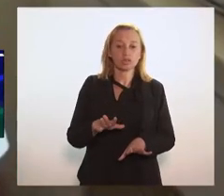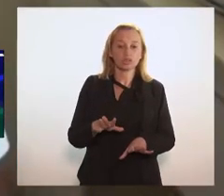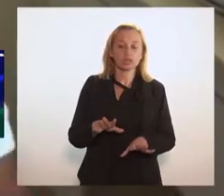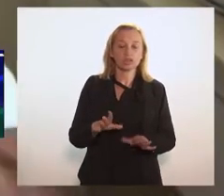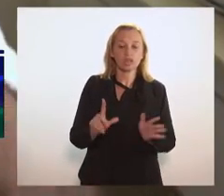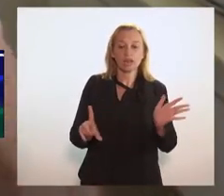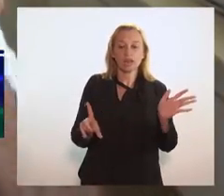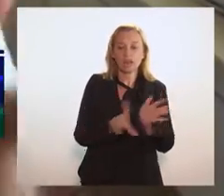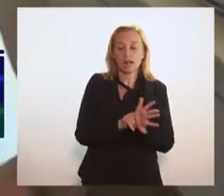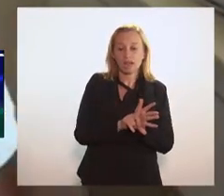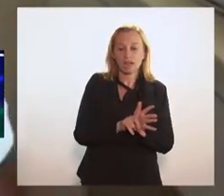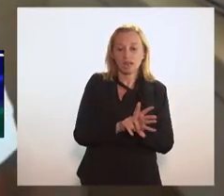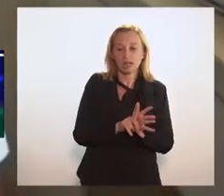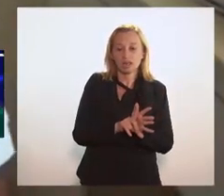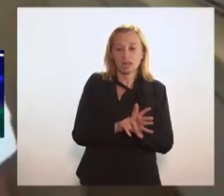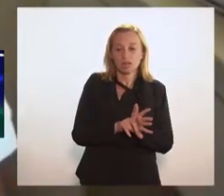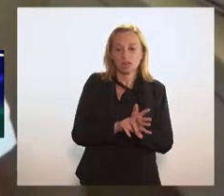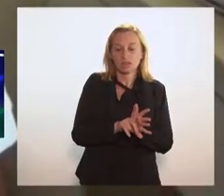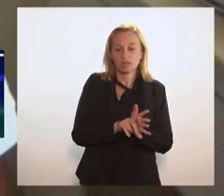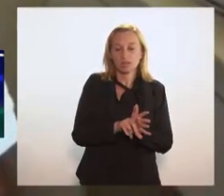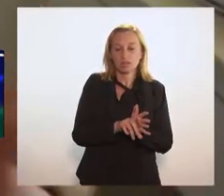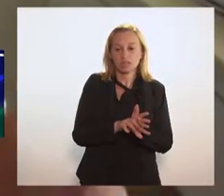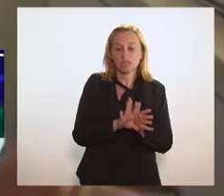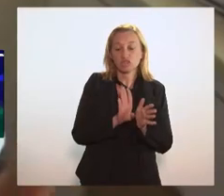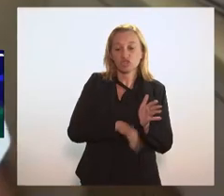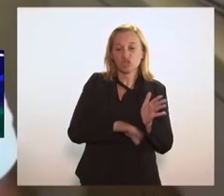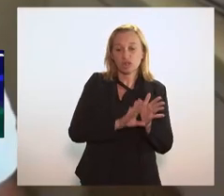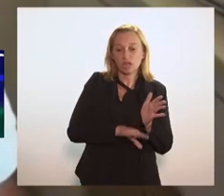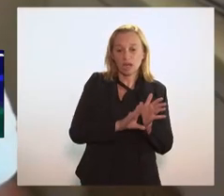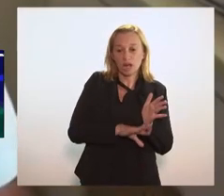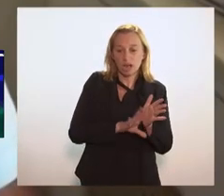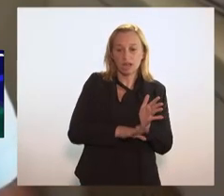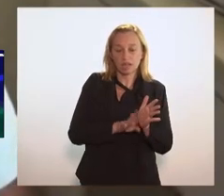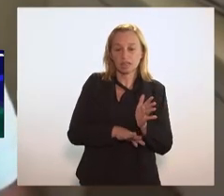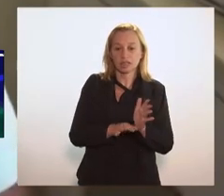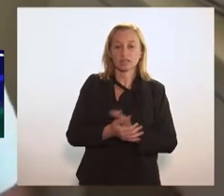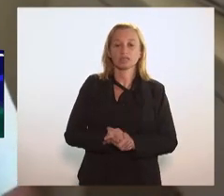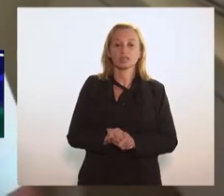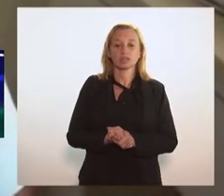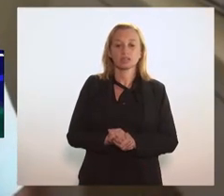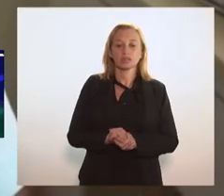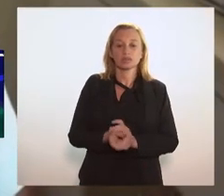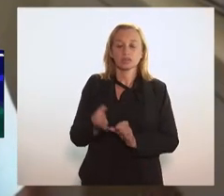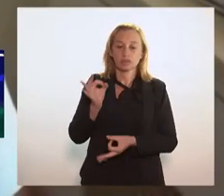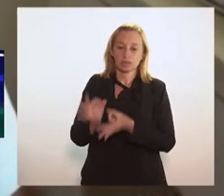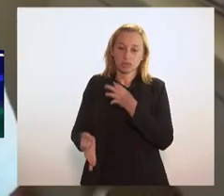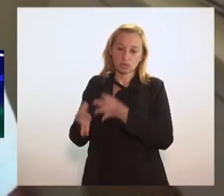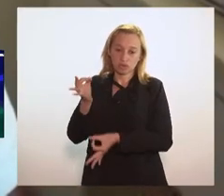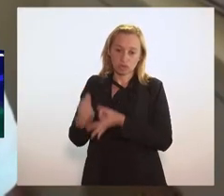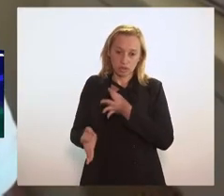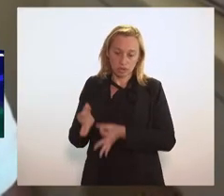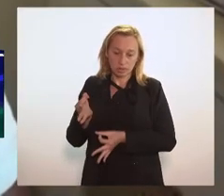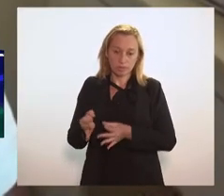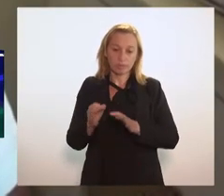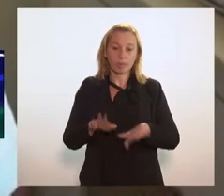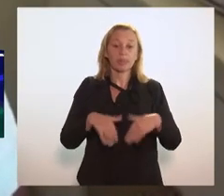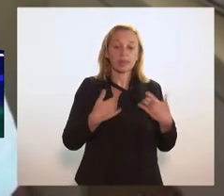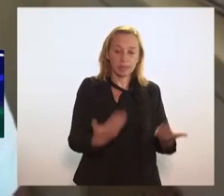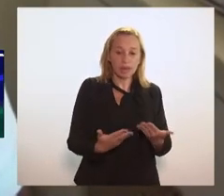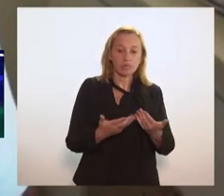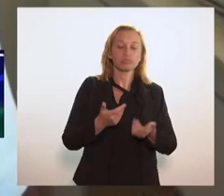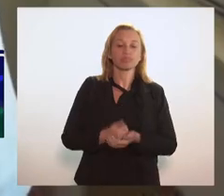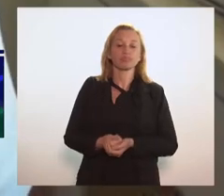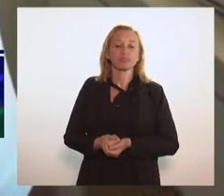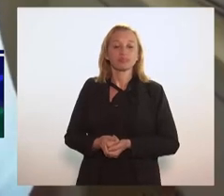legislação sendo derrubada nos tribunais de justiça. Então, eu